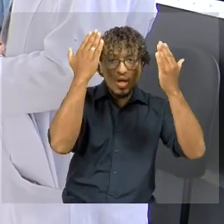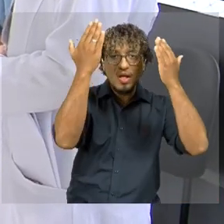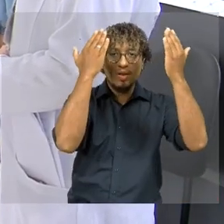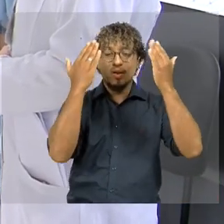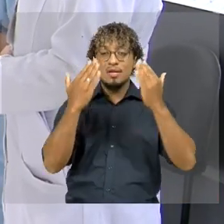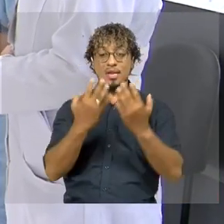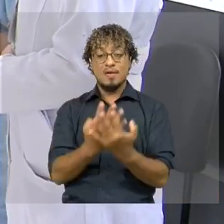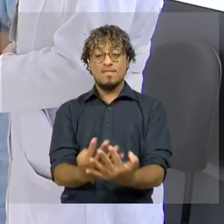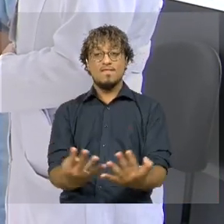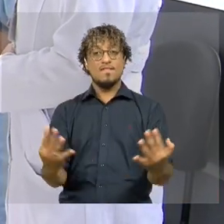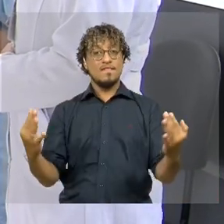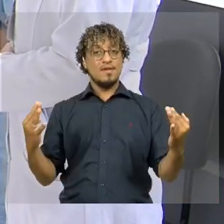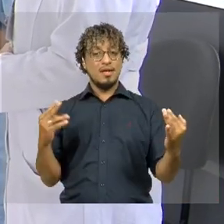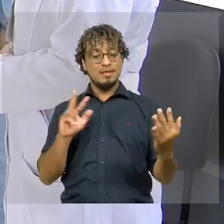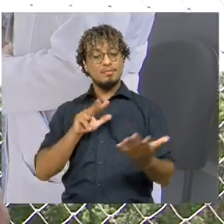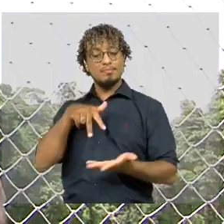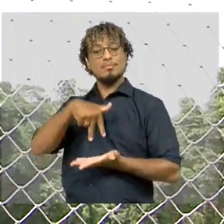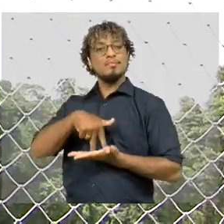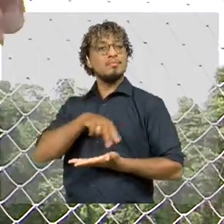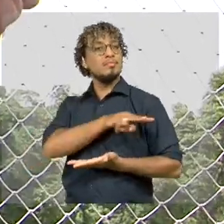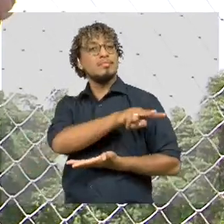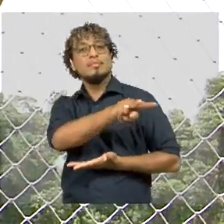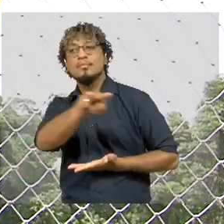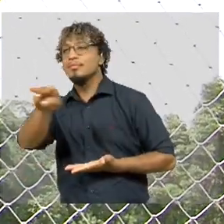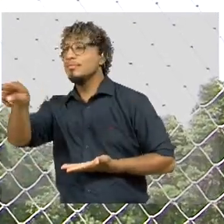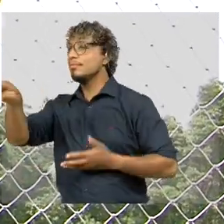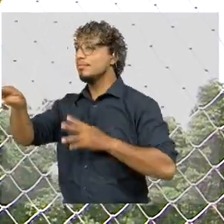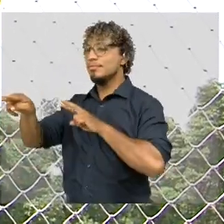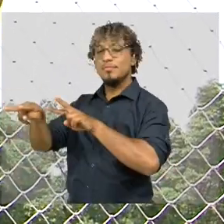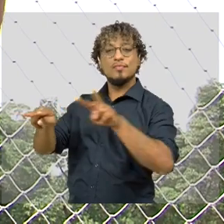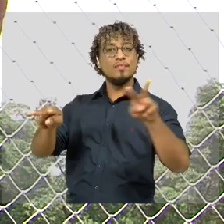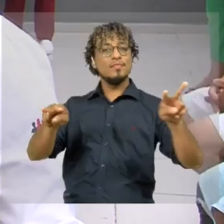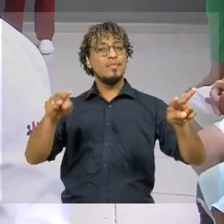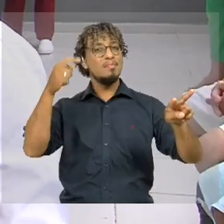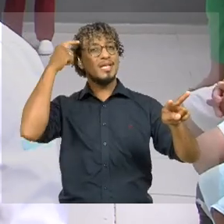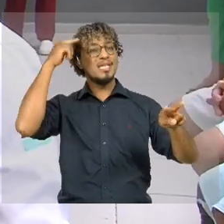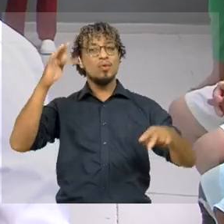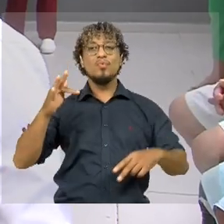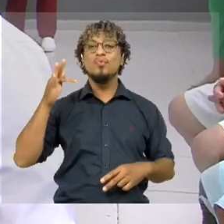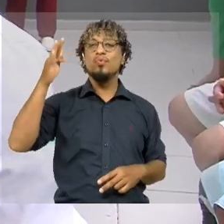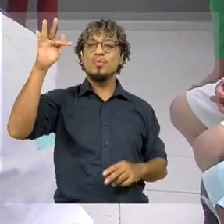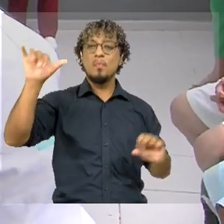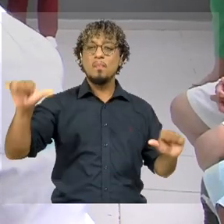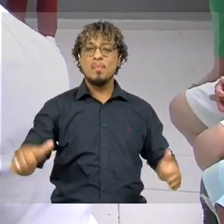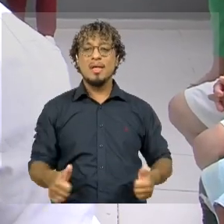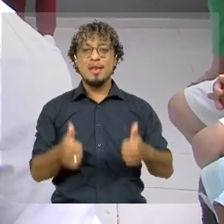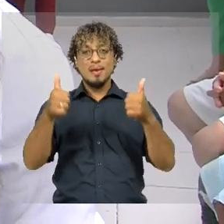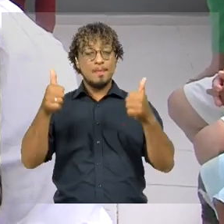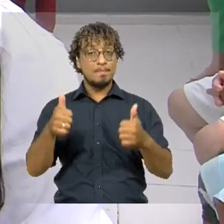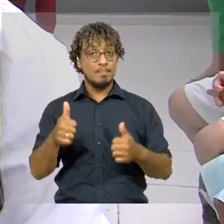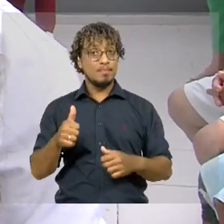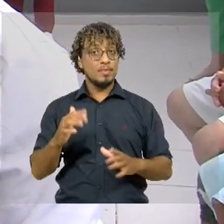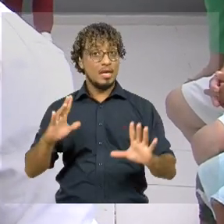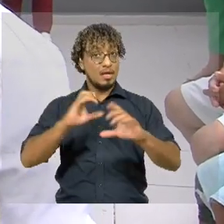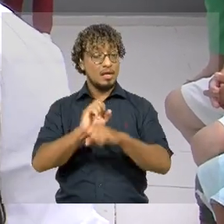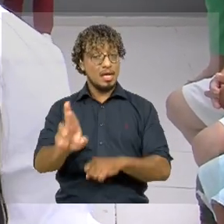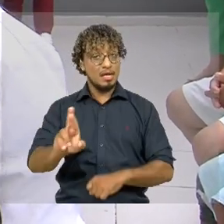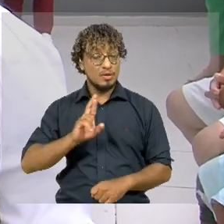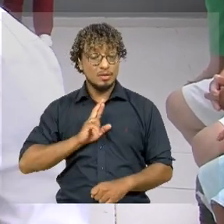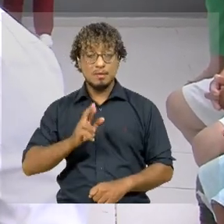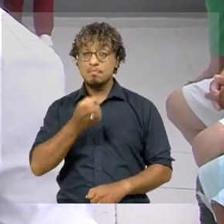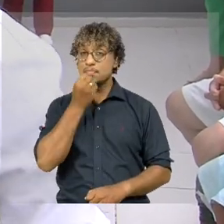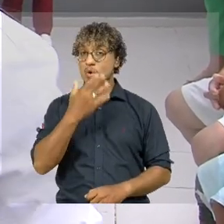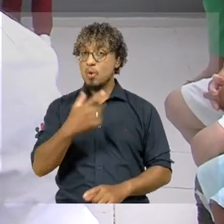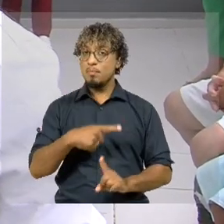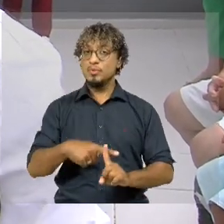o paciente vai encontrando a cura com vista para dias melhores. A gente tem um resultado muito positivo na reabilitação e a gente